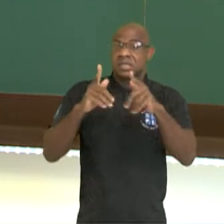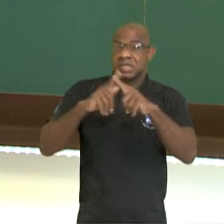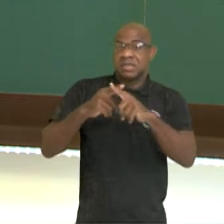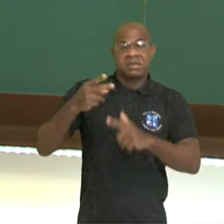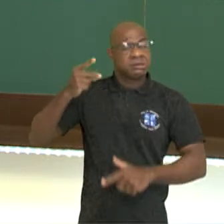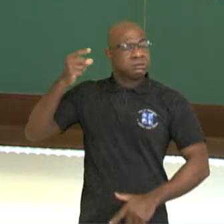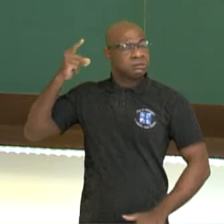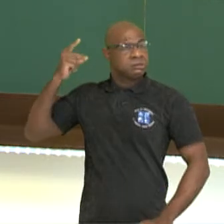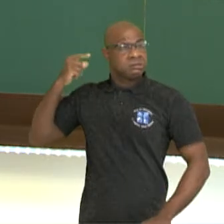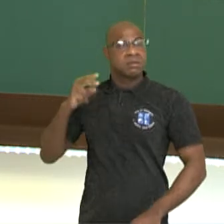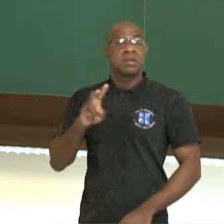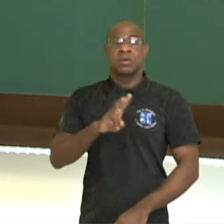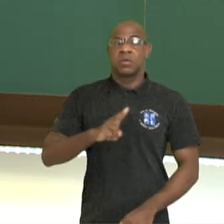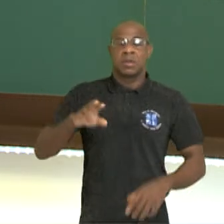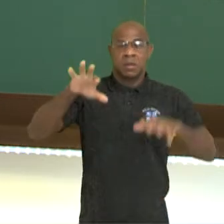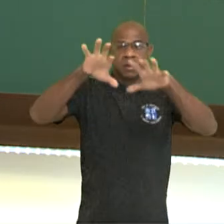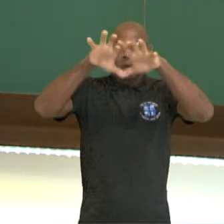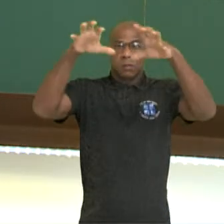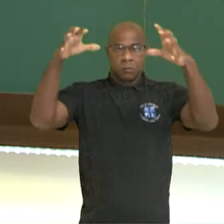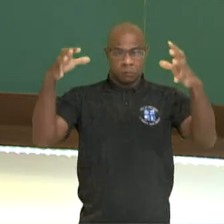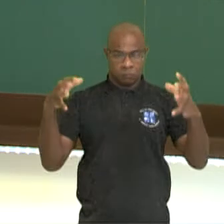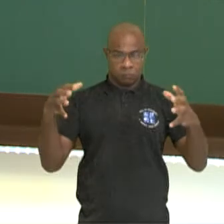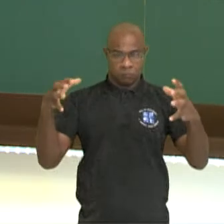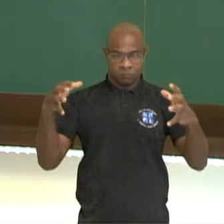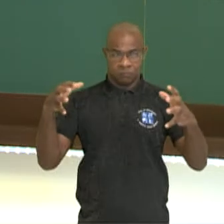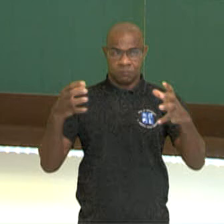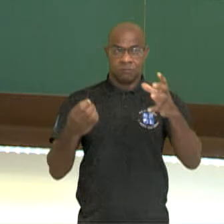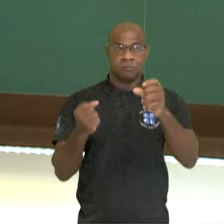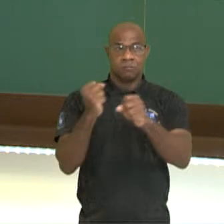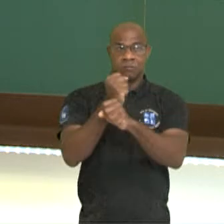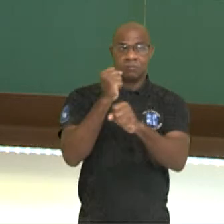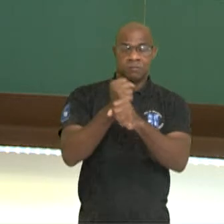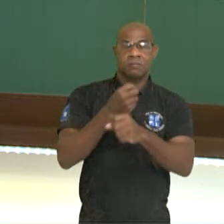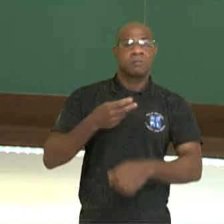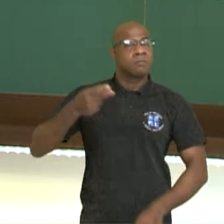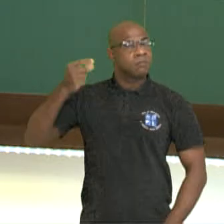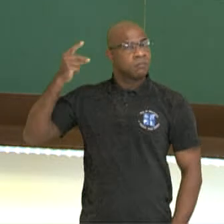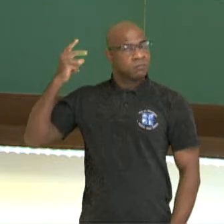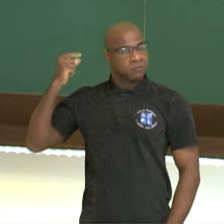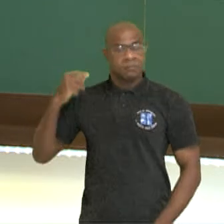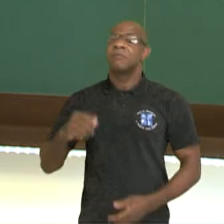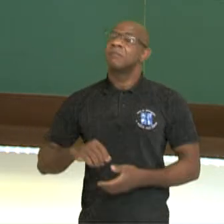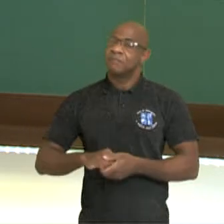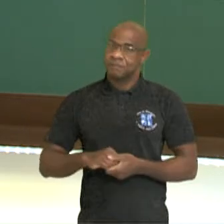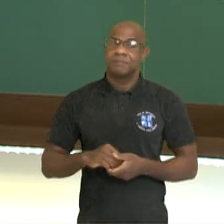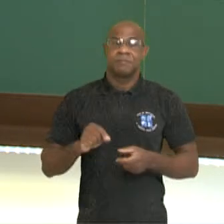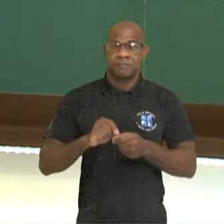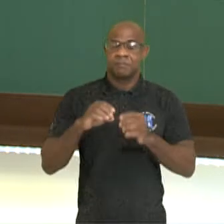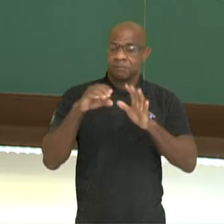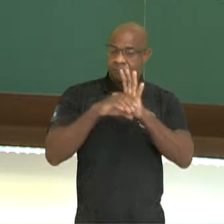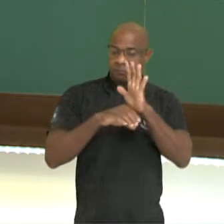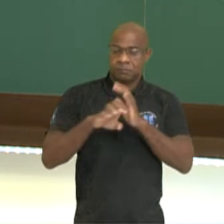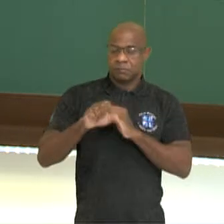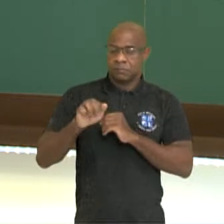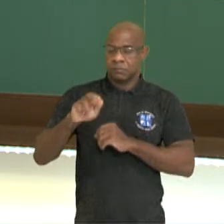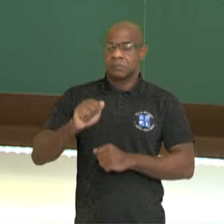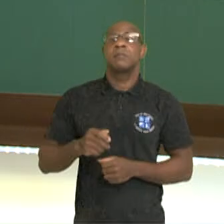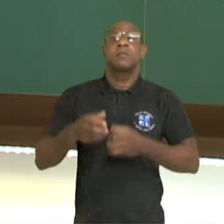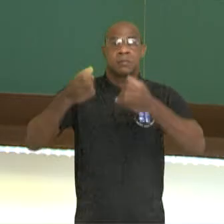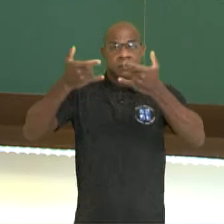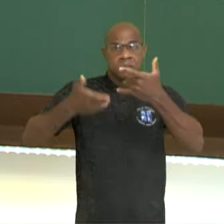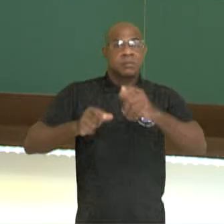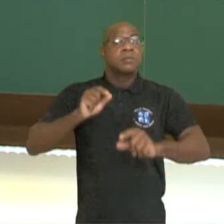vejam que não é utilizado apenas recentemente, já há muito tempo é trabalhado com esse conceito da esfera. Nesse vídeo a gente falou